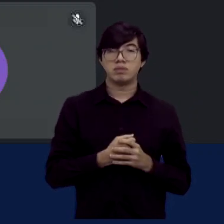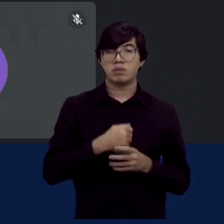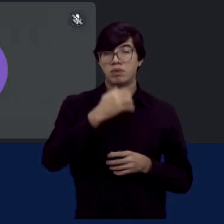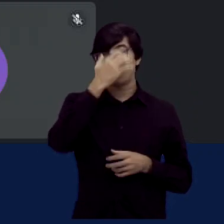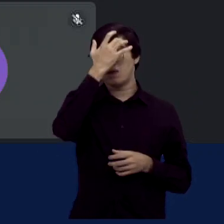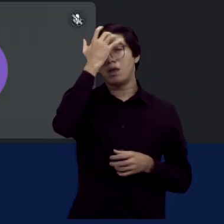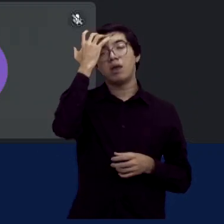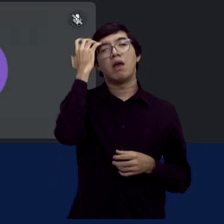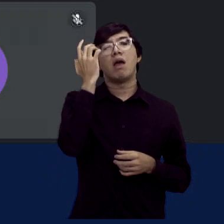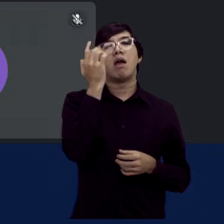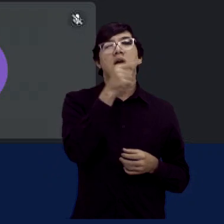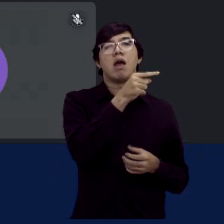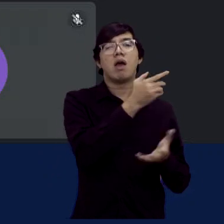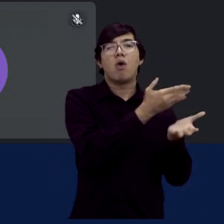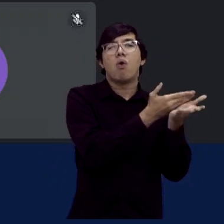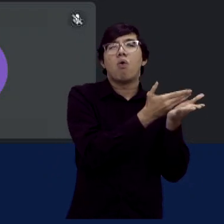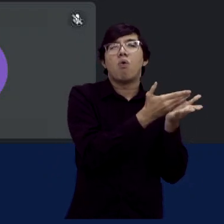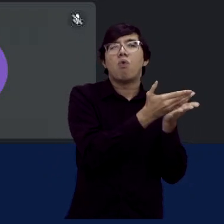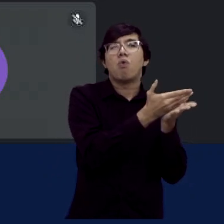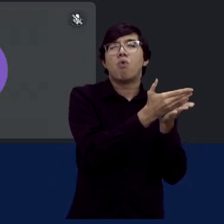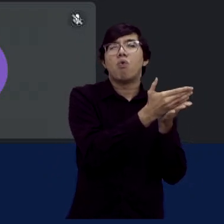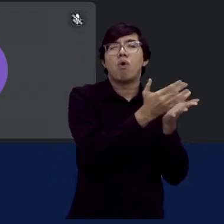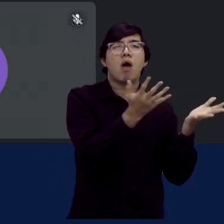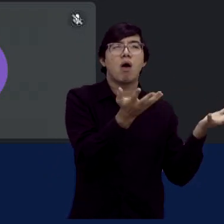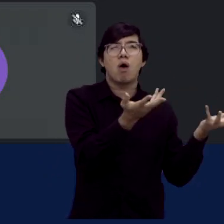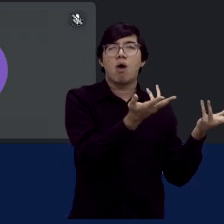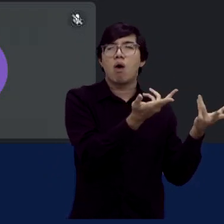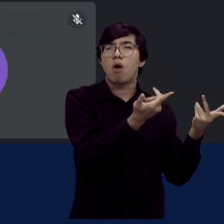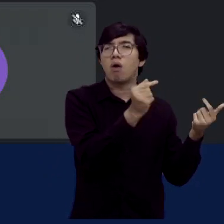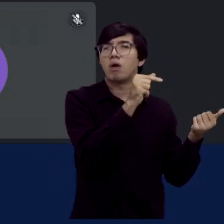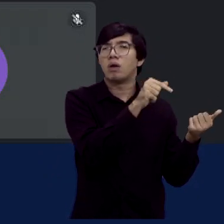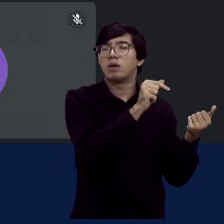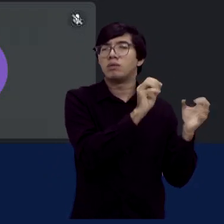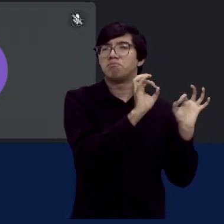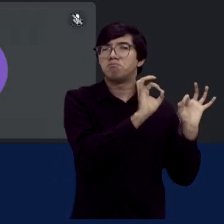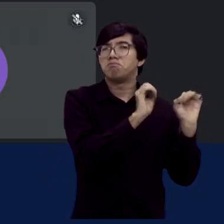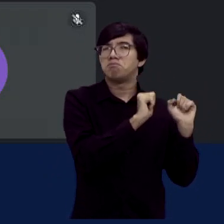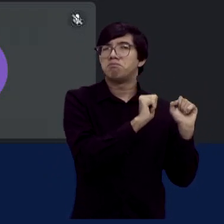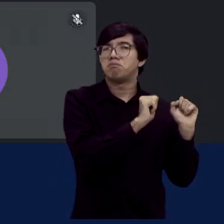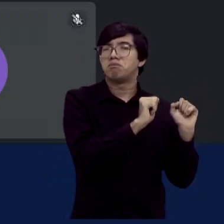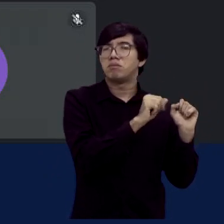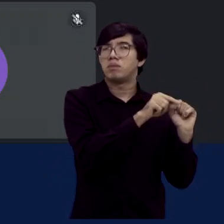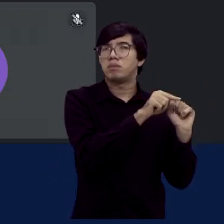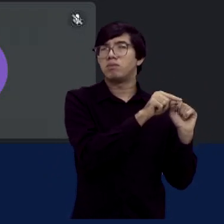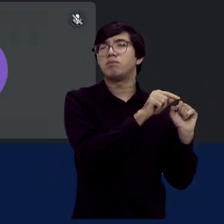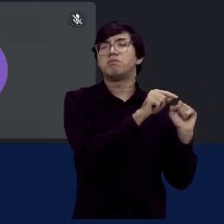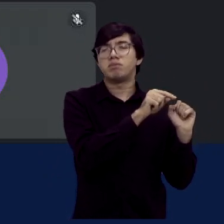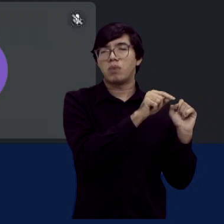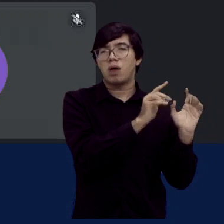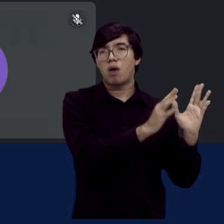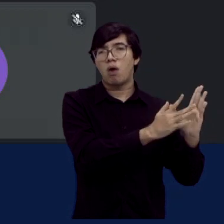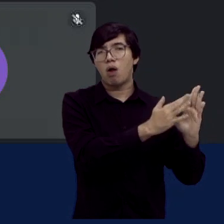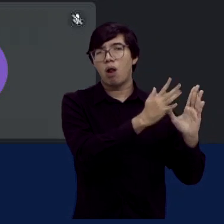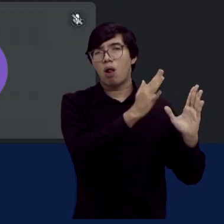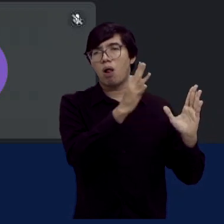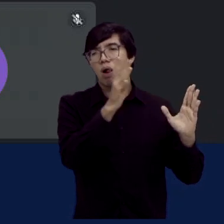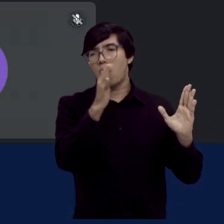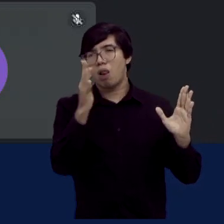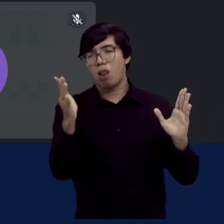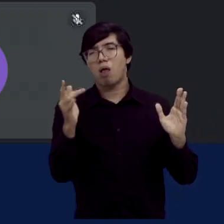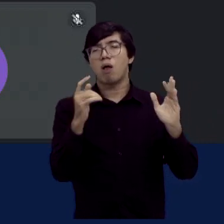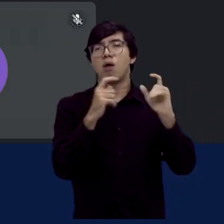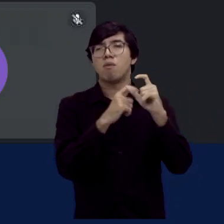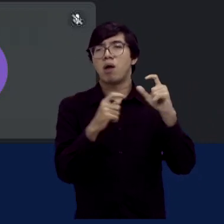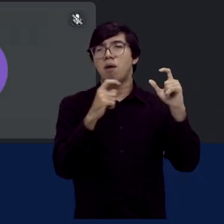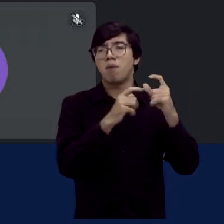uma introdução bem feita, tiver no meio do caminho vai ser muito bem resolvido. Certo? Uma introdução ruim vai